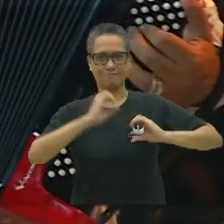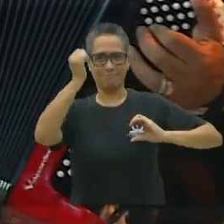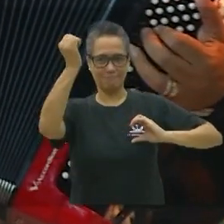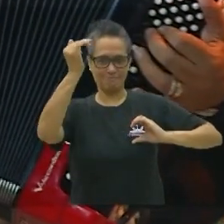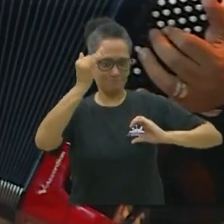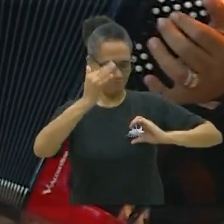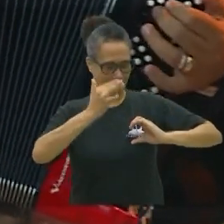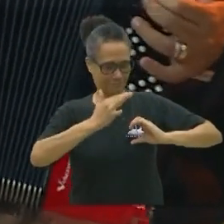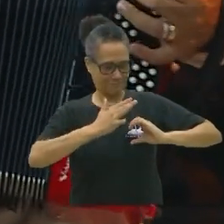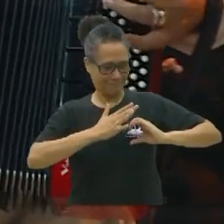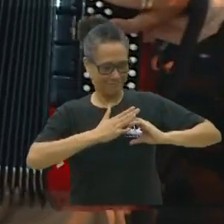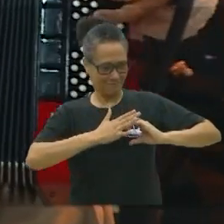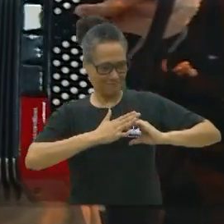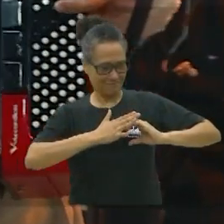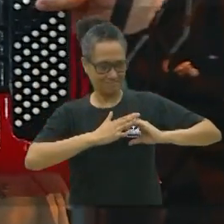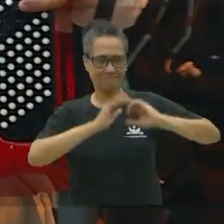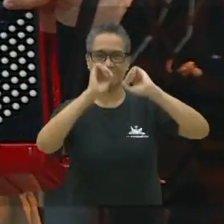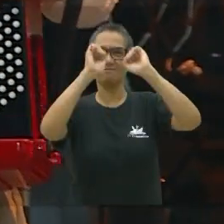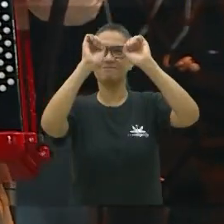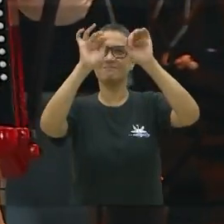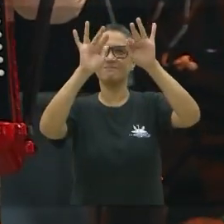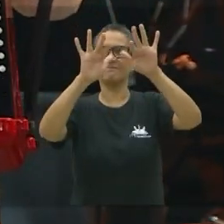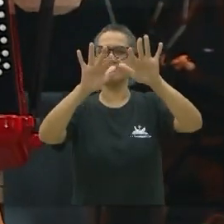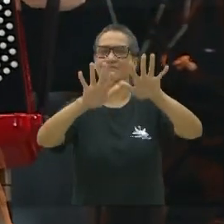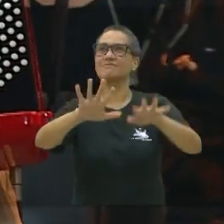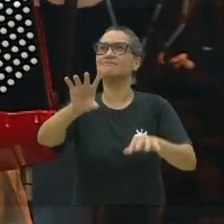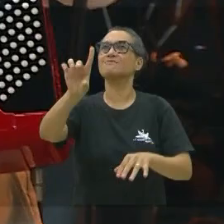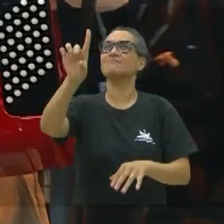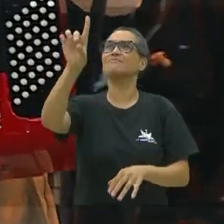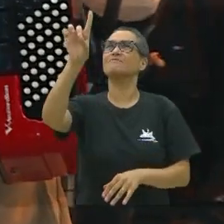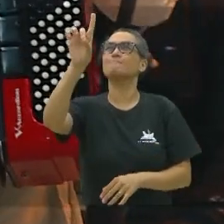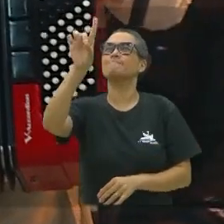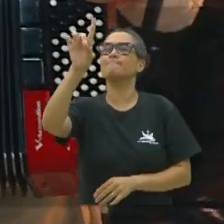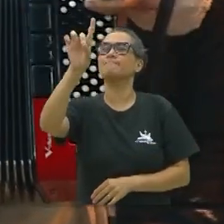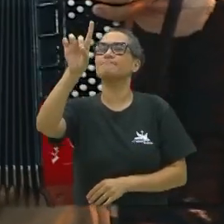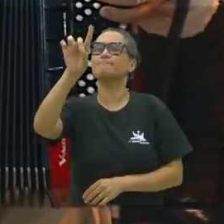Toda graça, toda graça do Pai, do